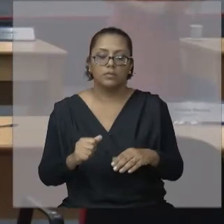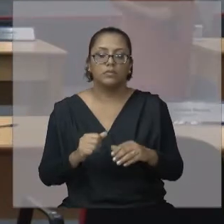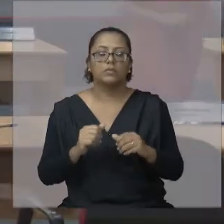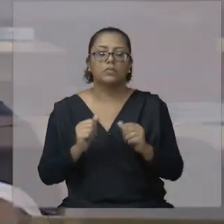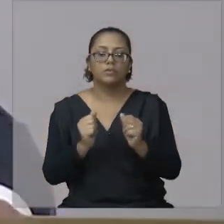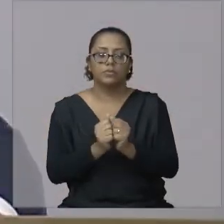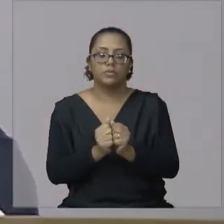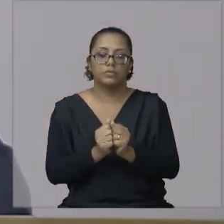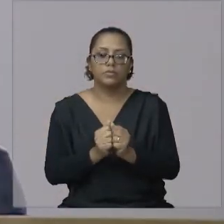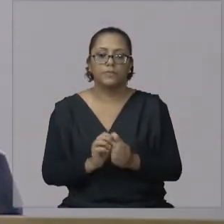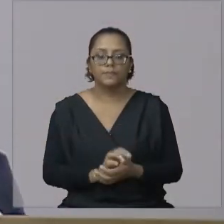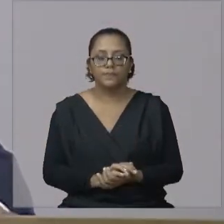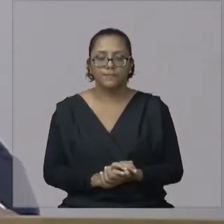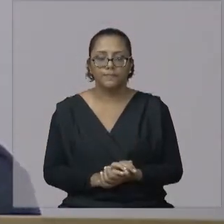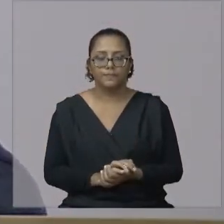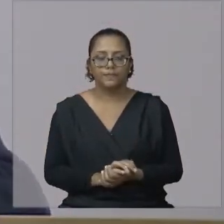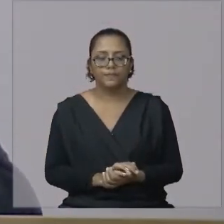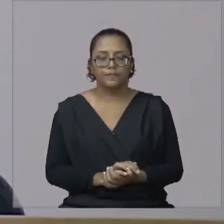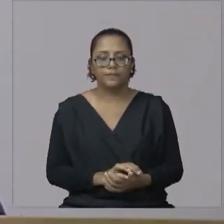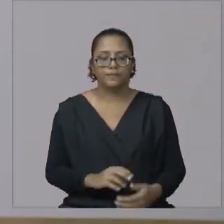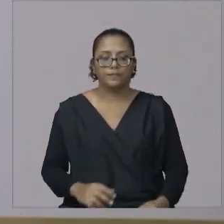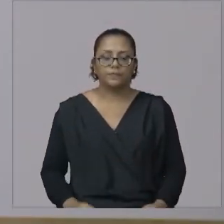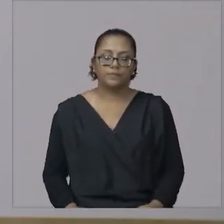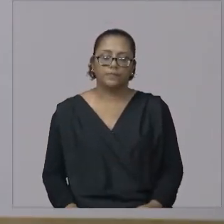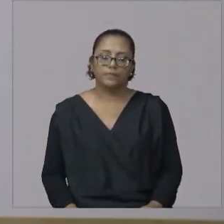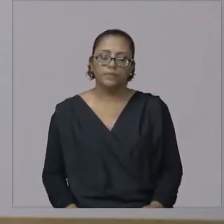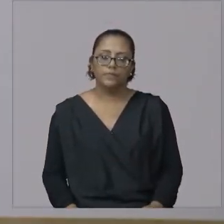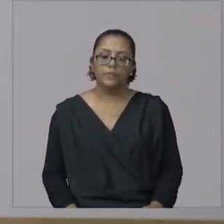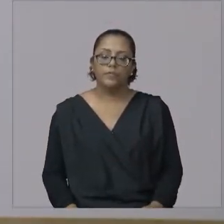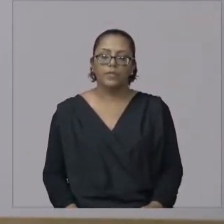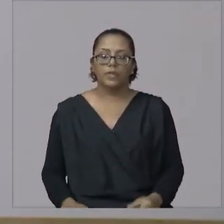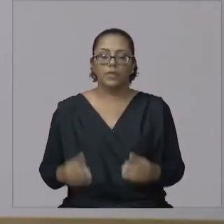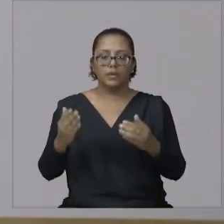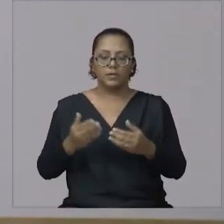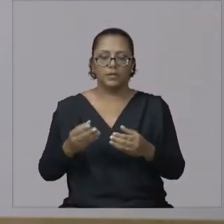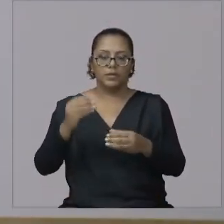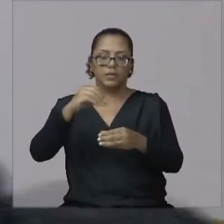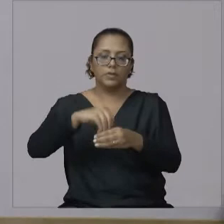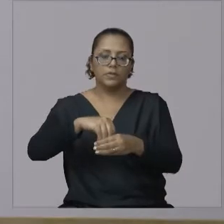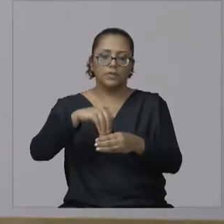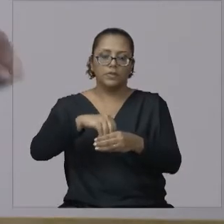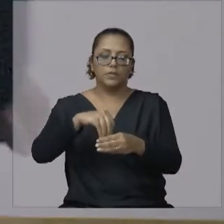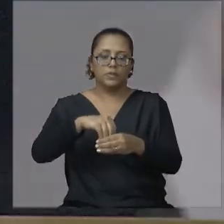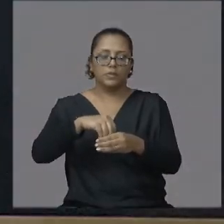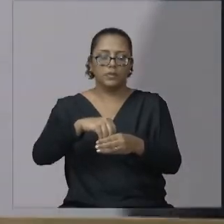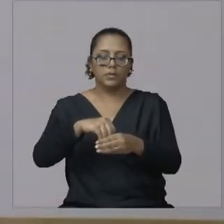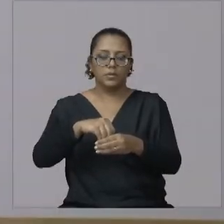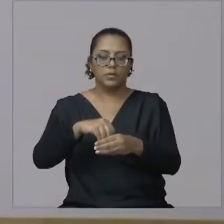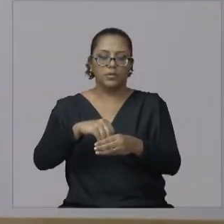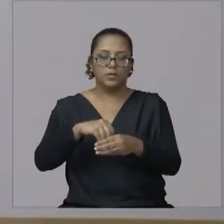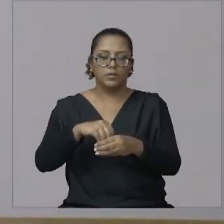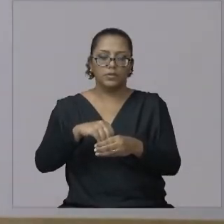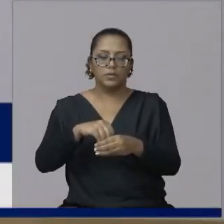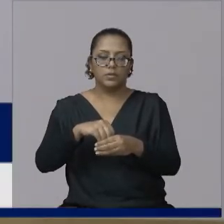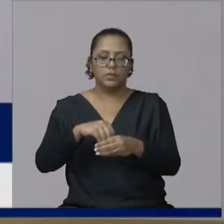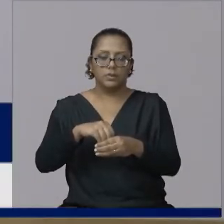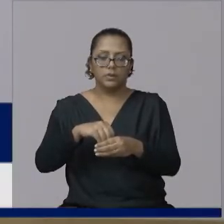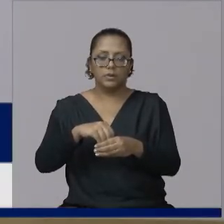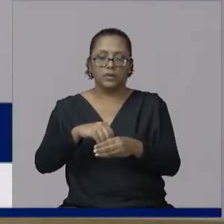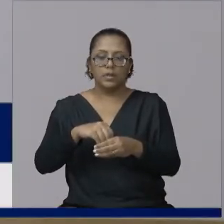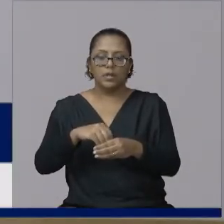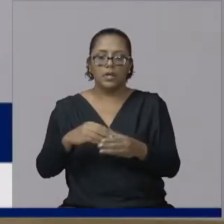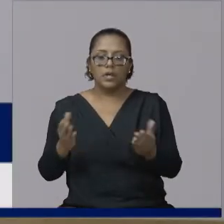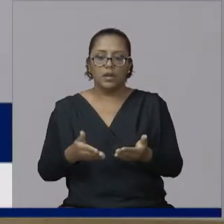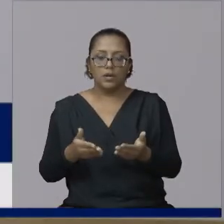vereador. Então, agora nós vamos passar então a votação. Passaremos a votação para eleição para o cargo de